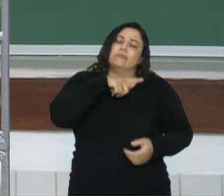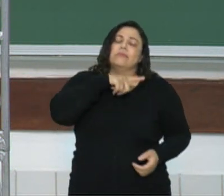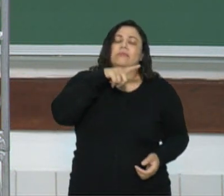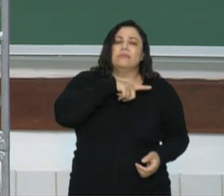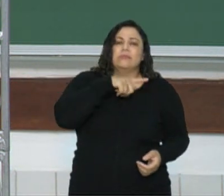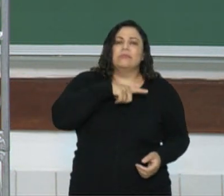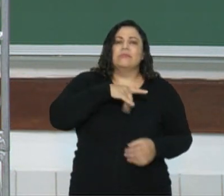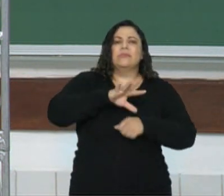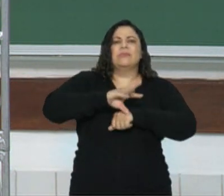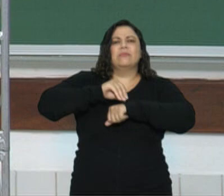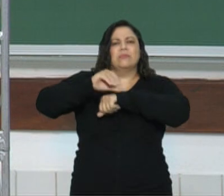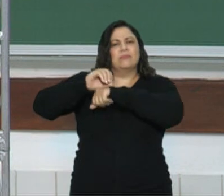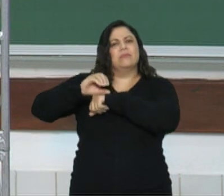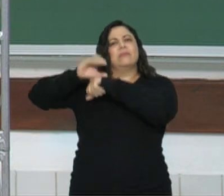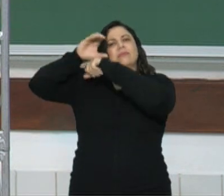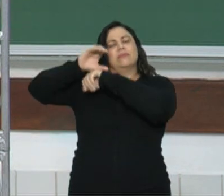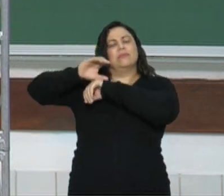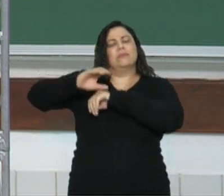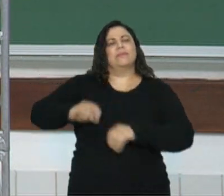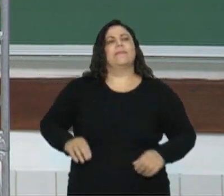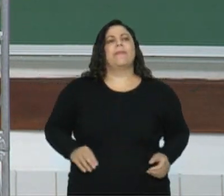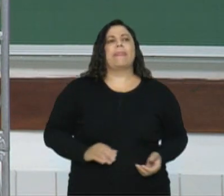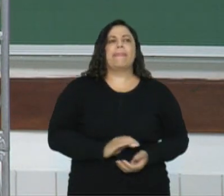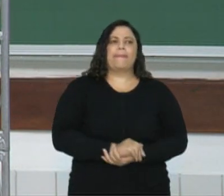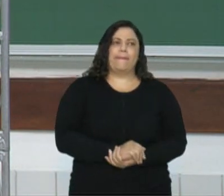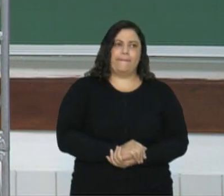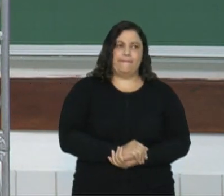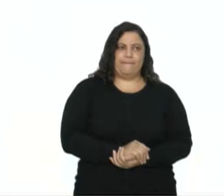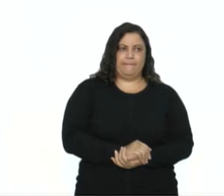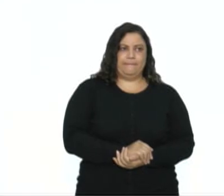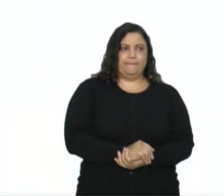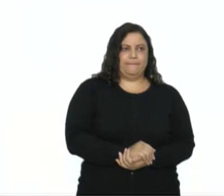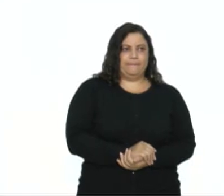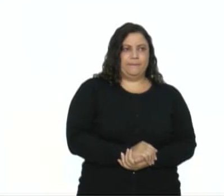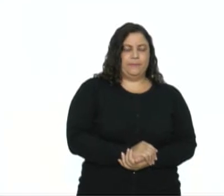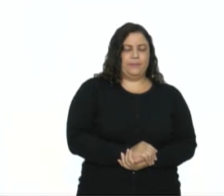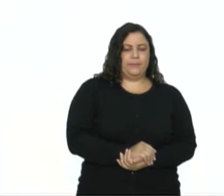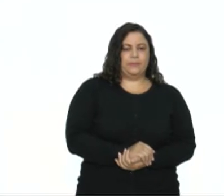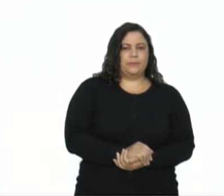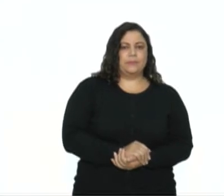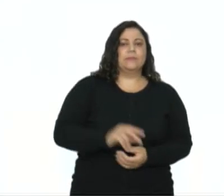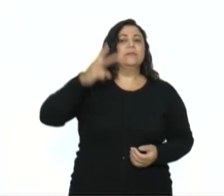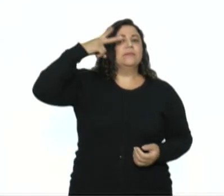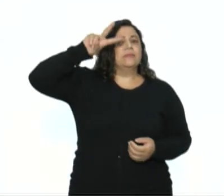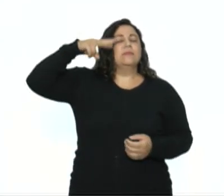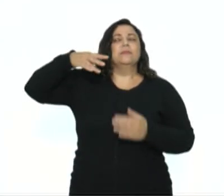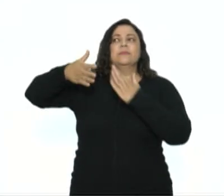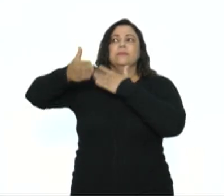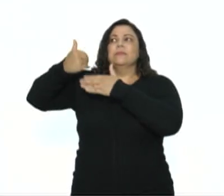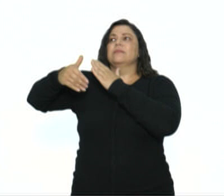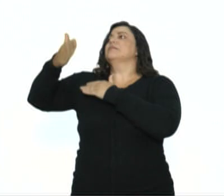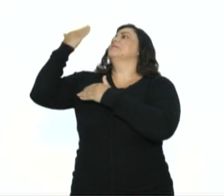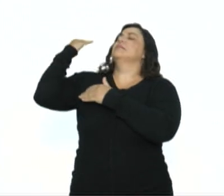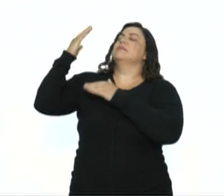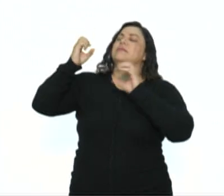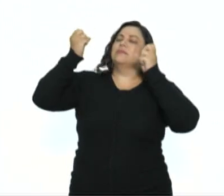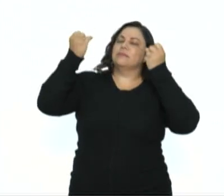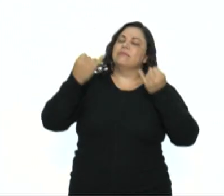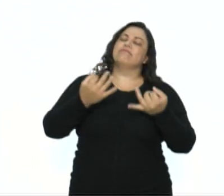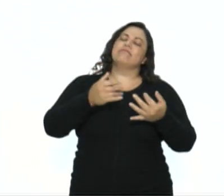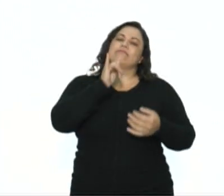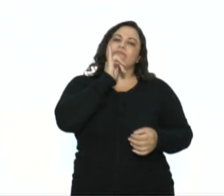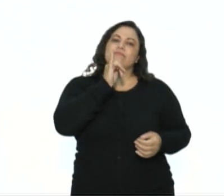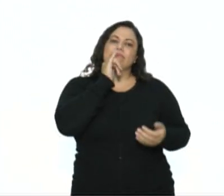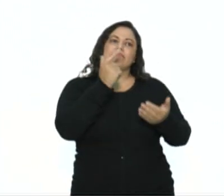um conhecimento do todo sobre aquilo. É a revisão daquilo que foi visto. Olha lá os exemplos dos